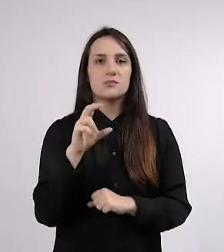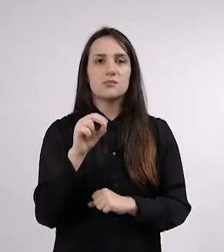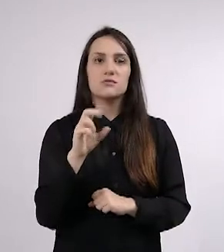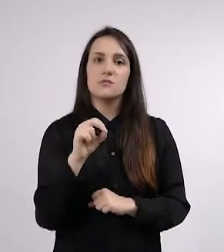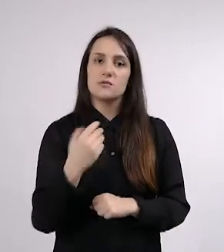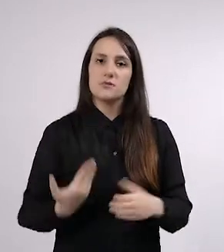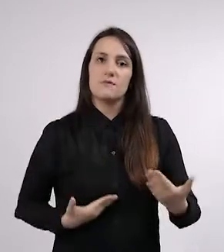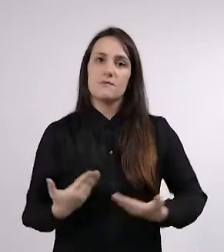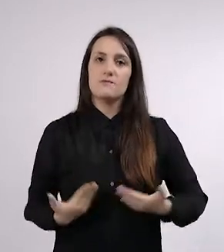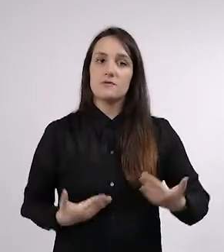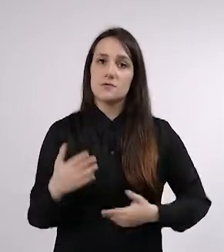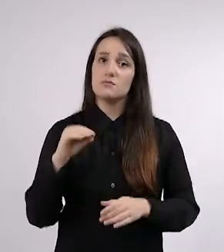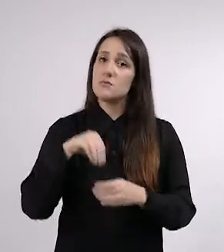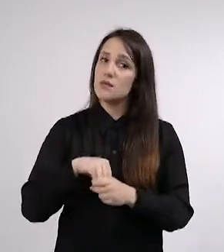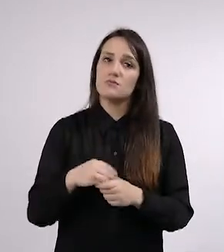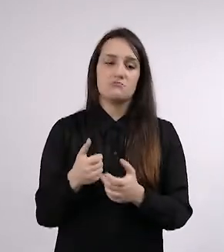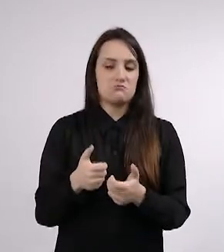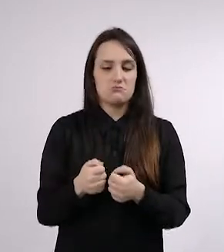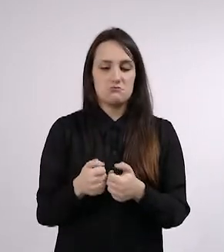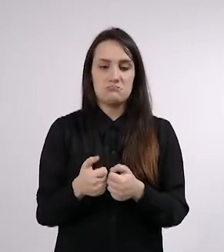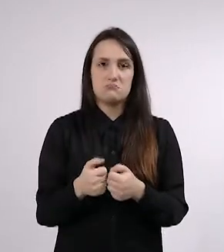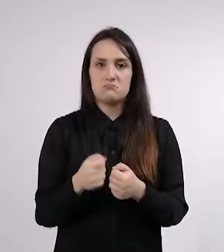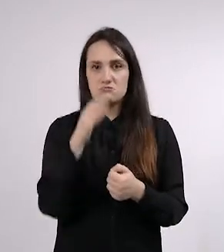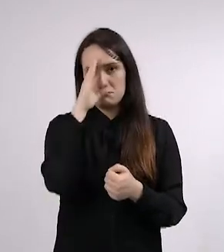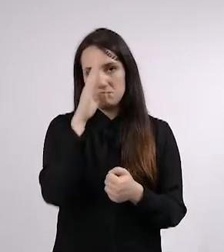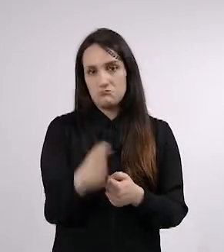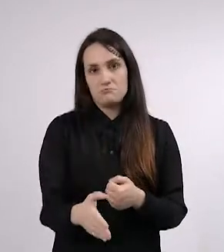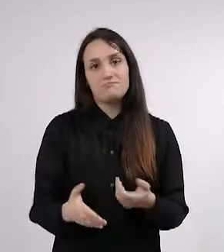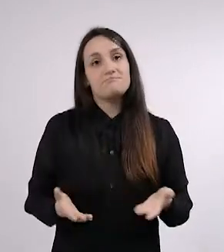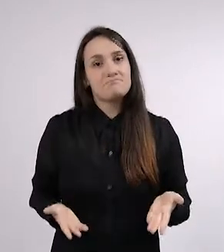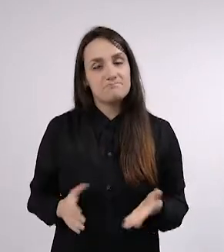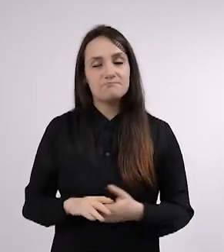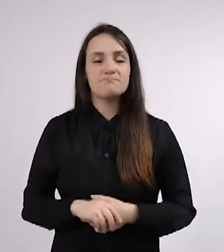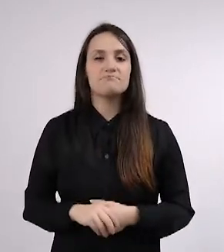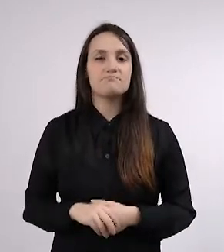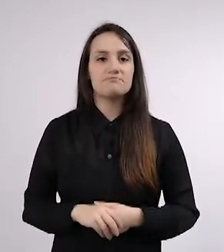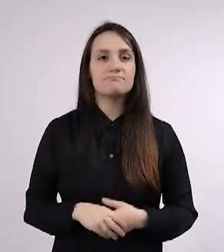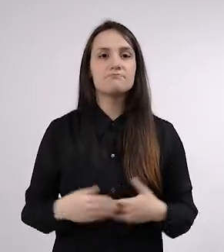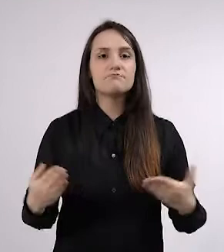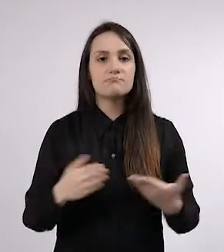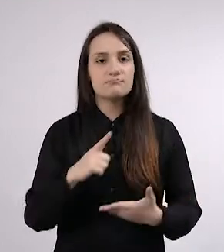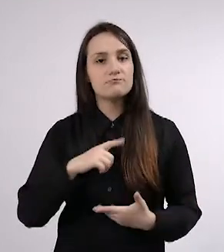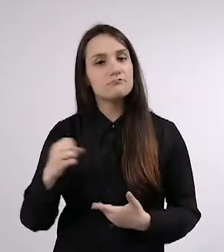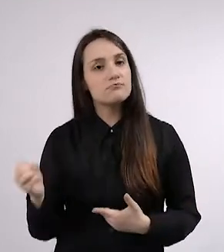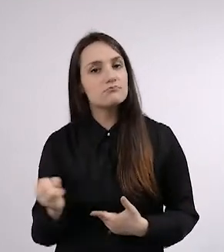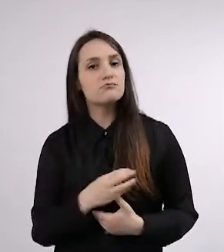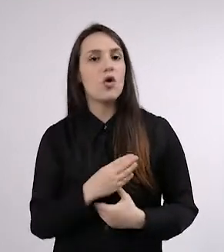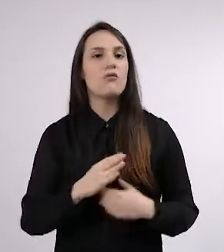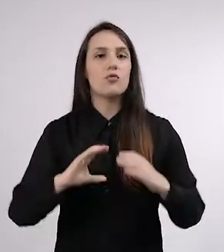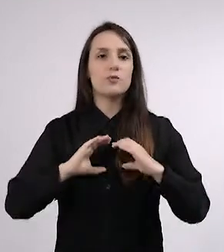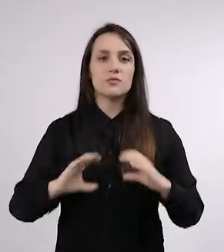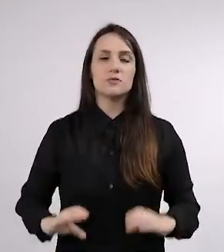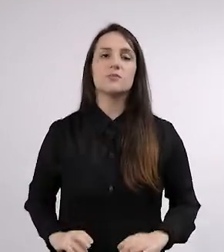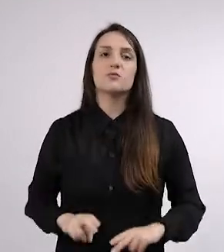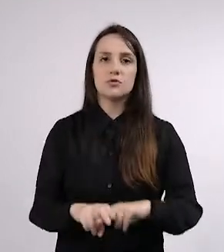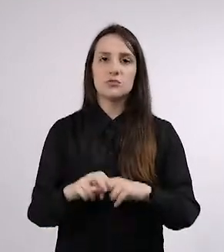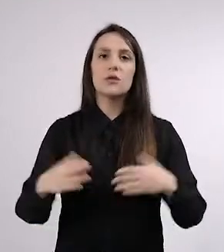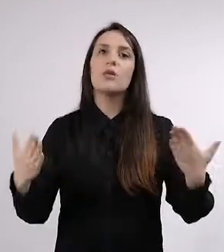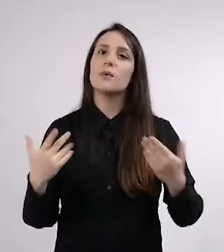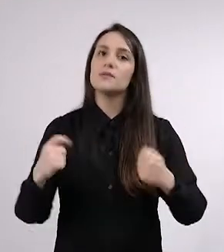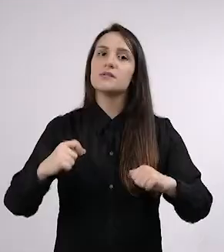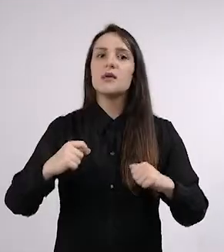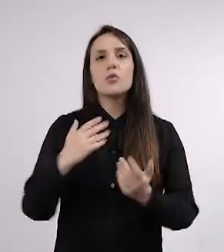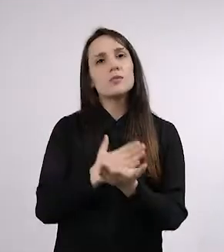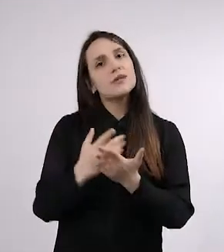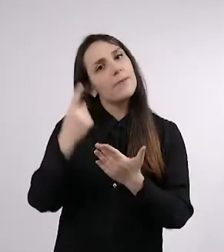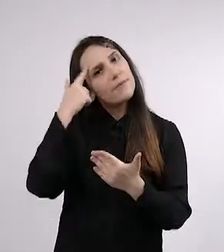em aplicativos. E tudo isso está fazendo com que a gente tenha um novo modelo, né? E a gente tem que repensar o Estado,